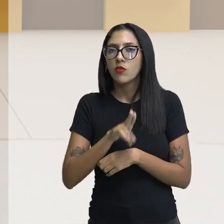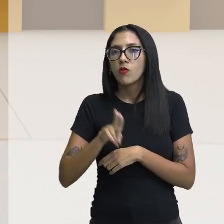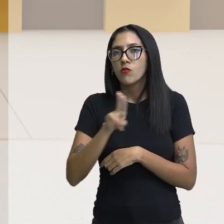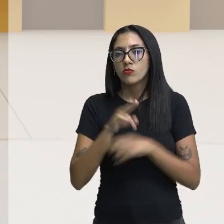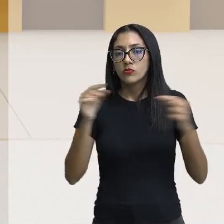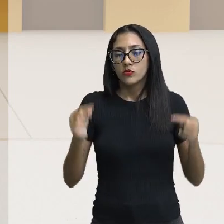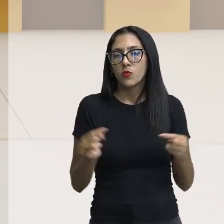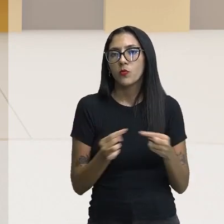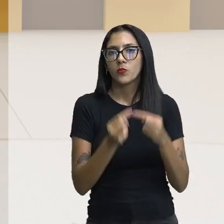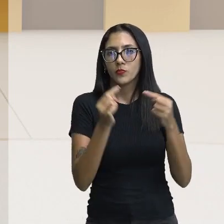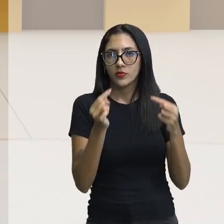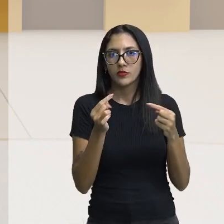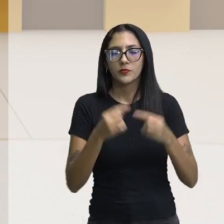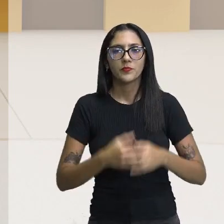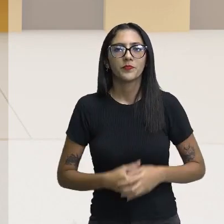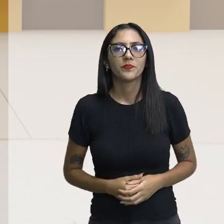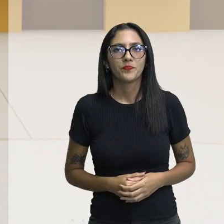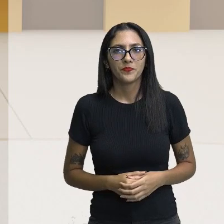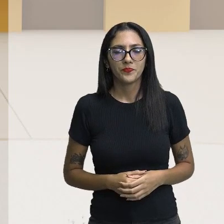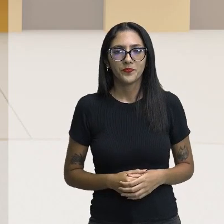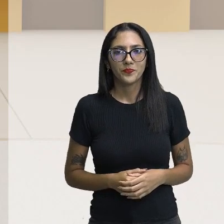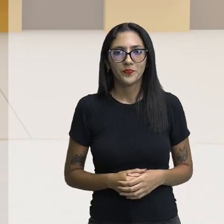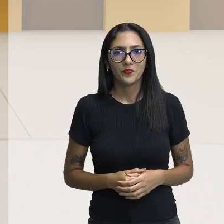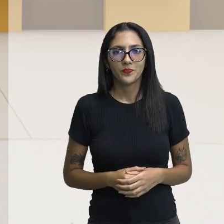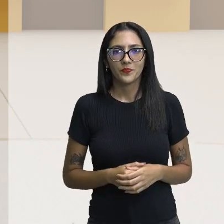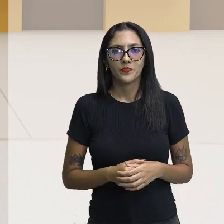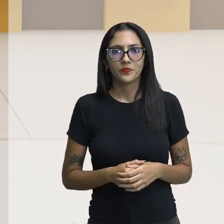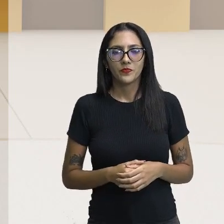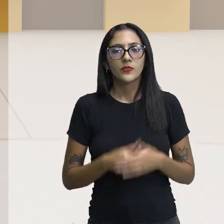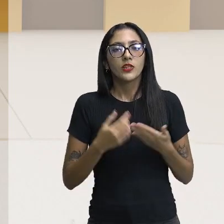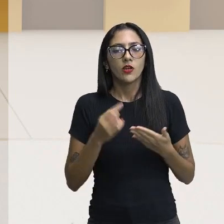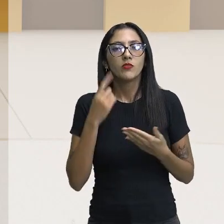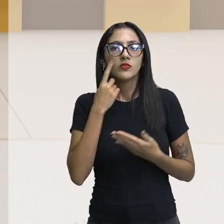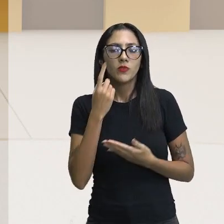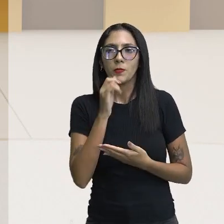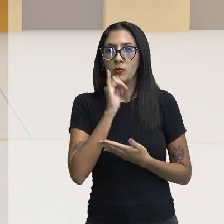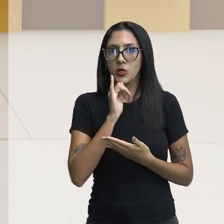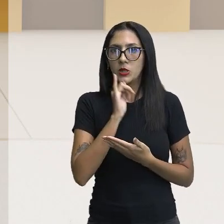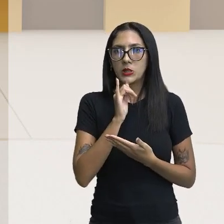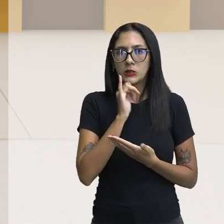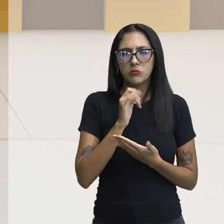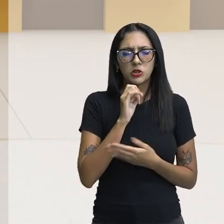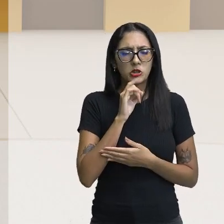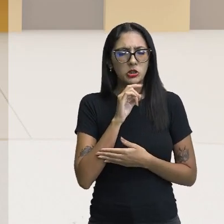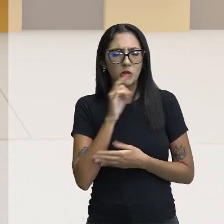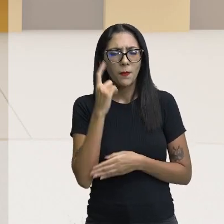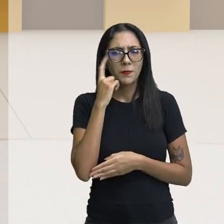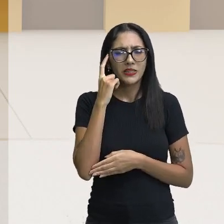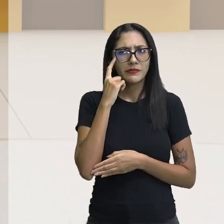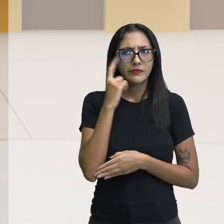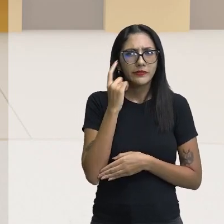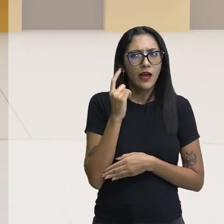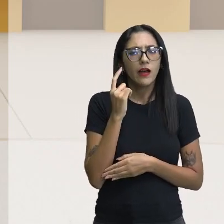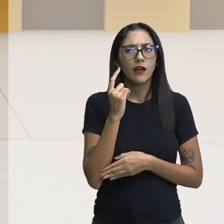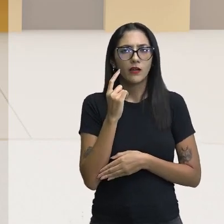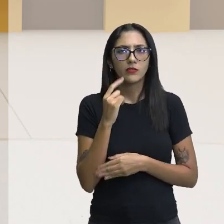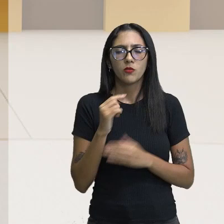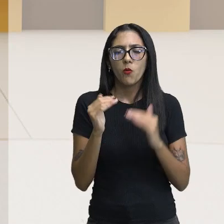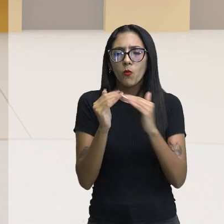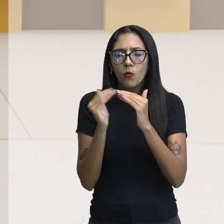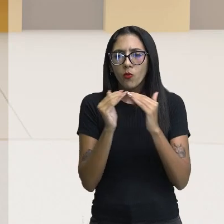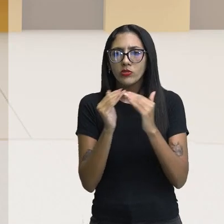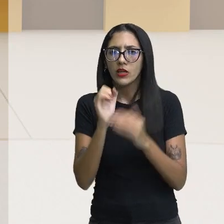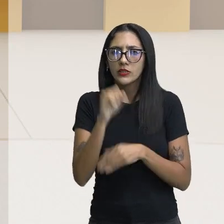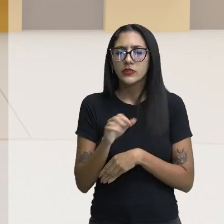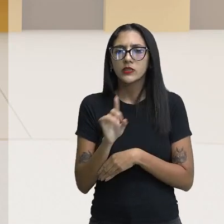os estudos. Então, quando a gente fala em questionar suas crenças, tem que ter muito cuidado. É claro que a gente